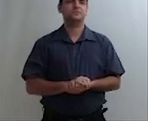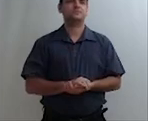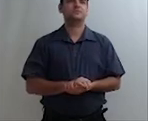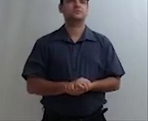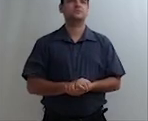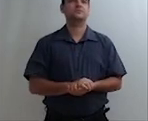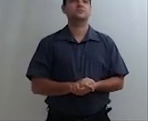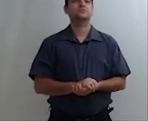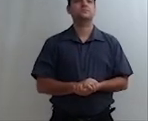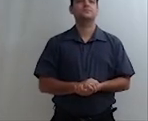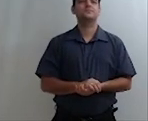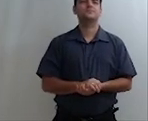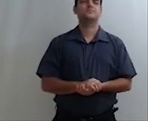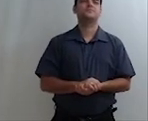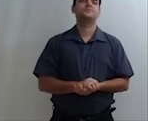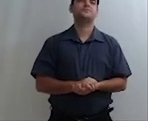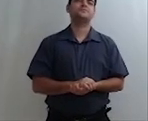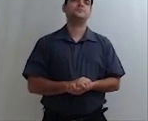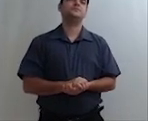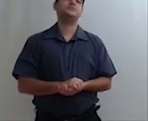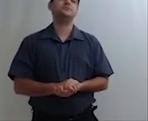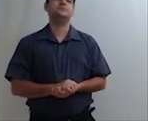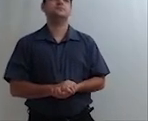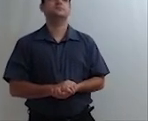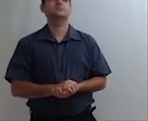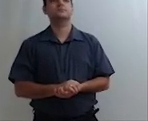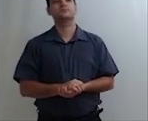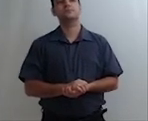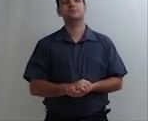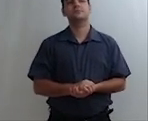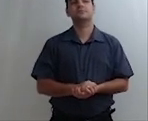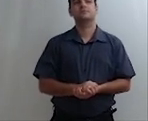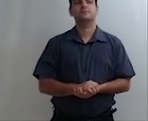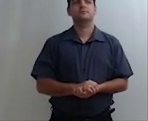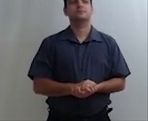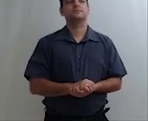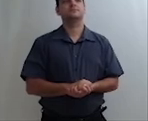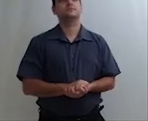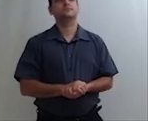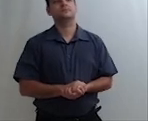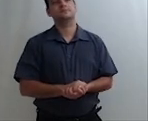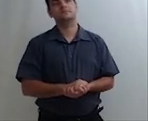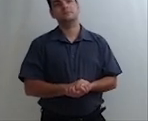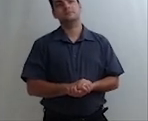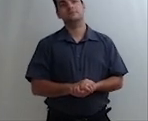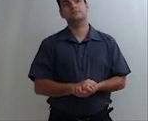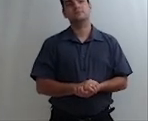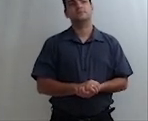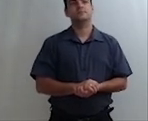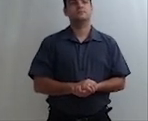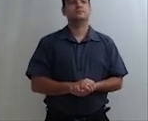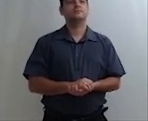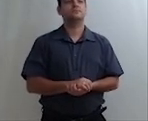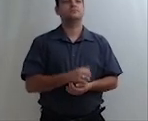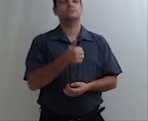relator ainda da relatoria do ministro Sebastião Rei Júnior aresp 1.604